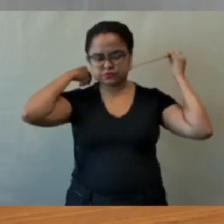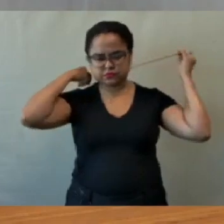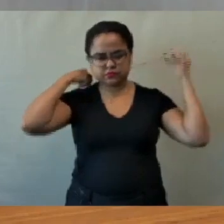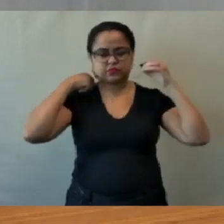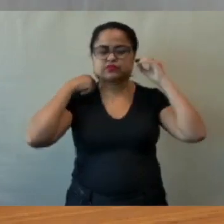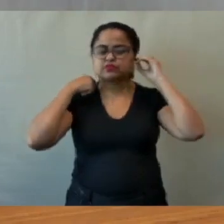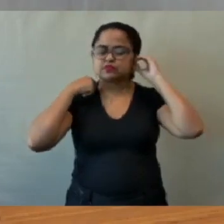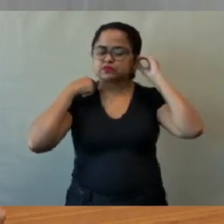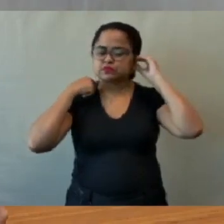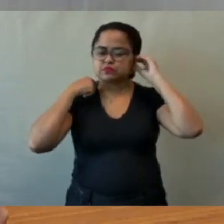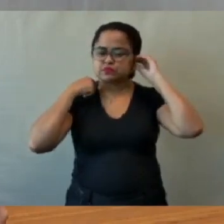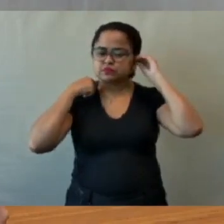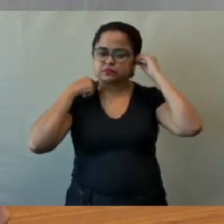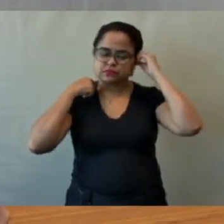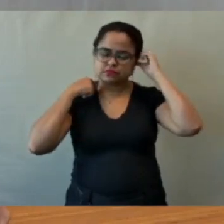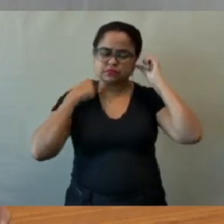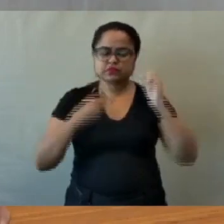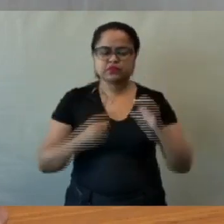Ai, gente...